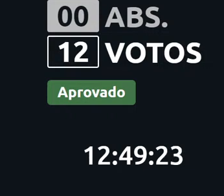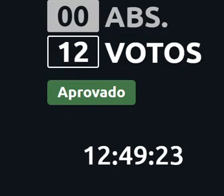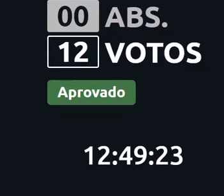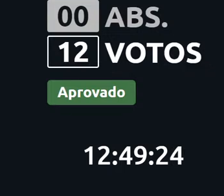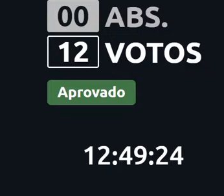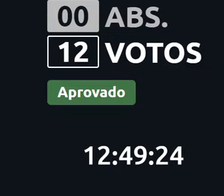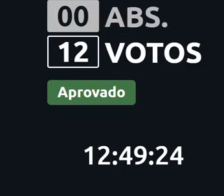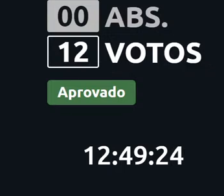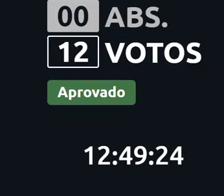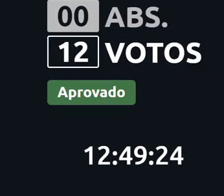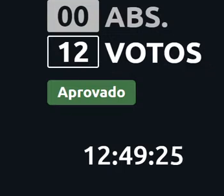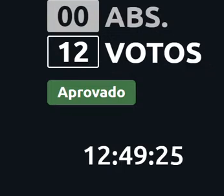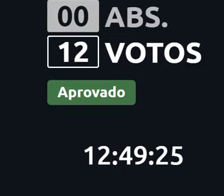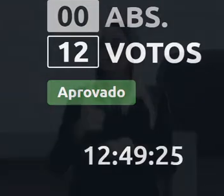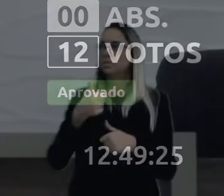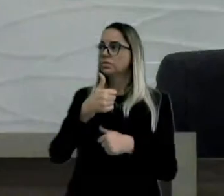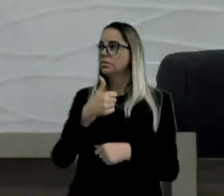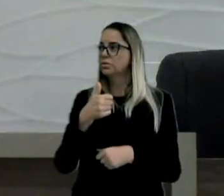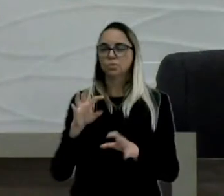por